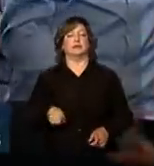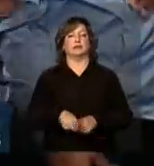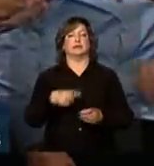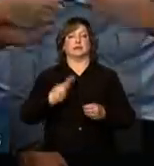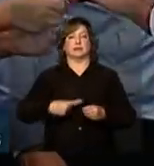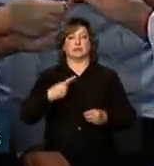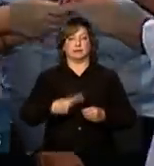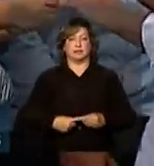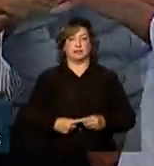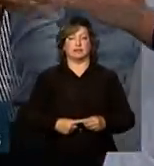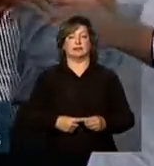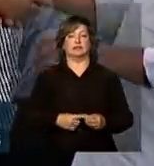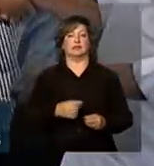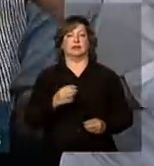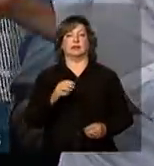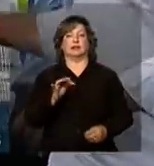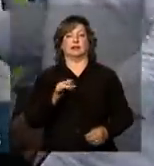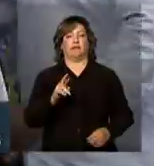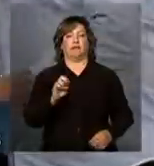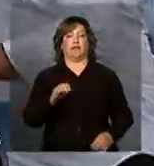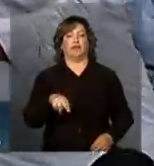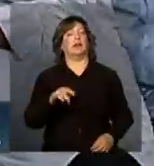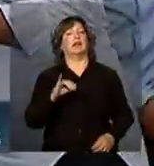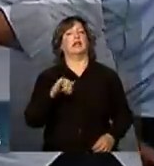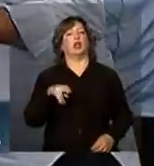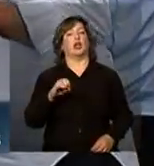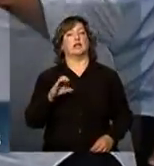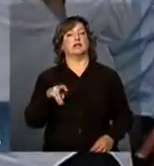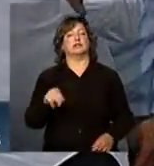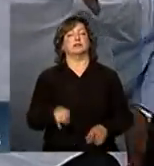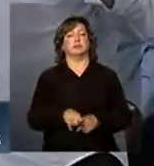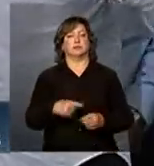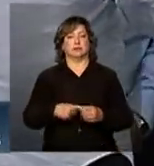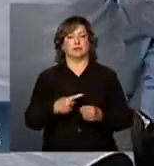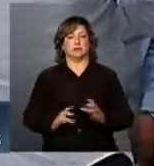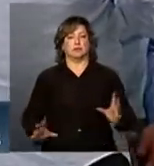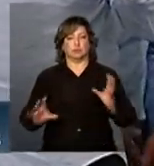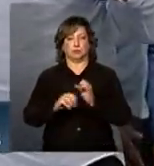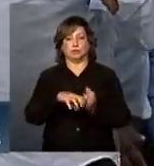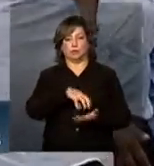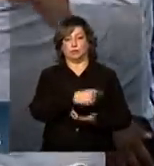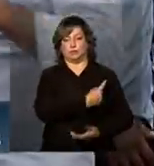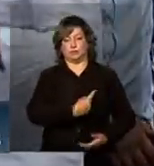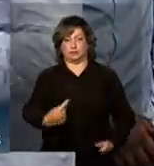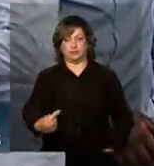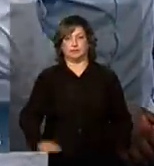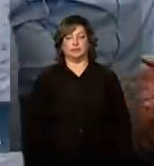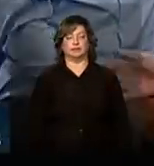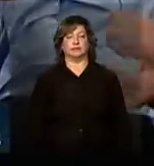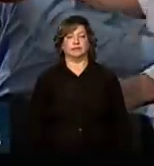Júnior Frei Inocêncio Carlos Vinício de Carvalho Soares